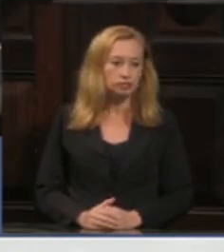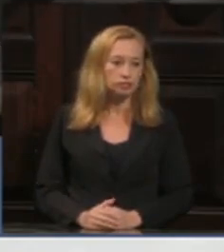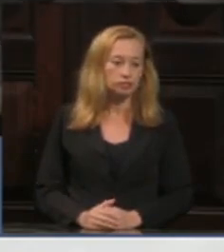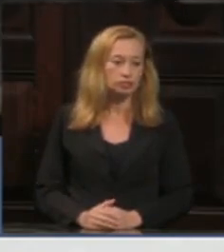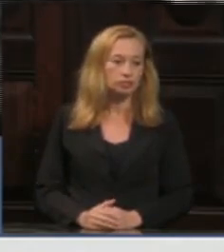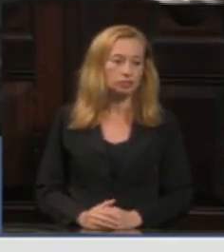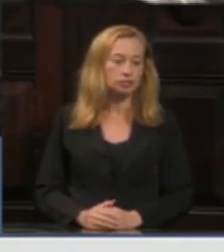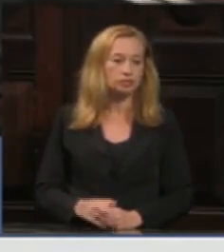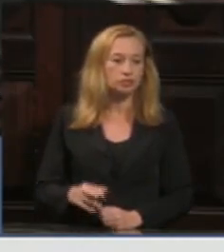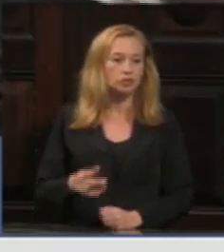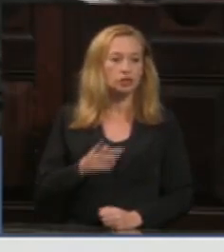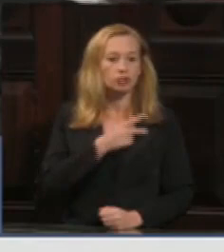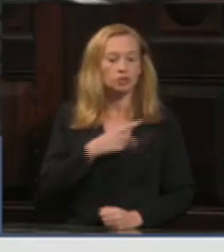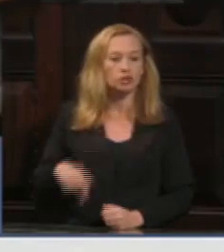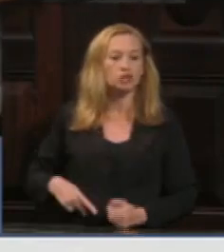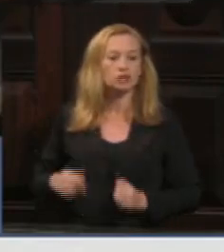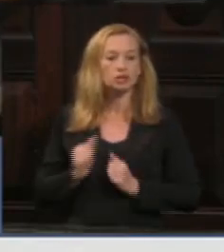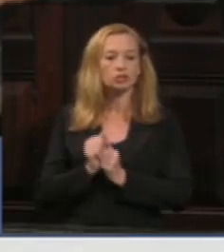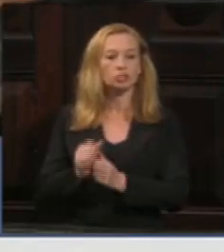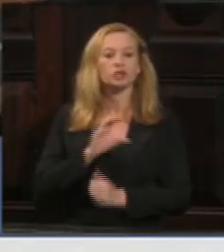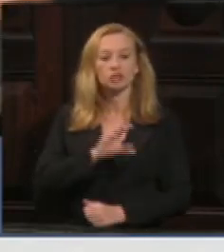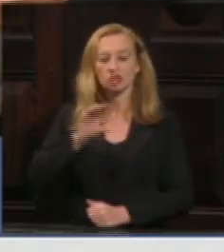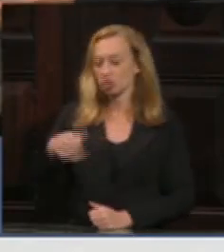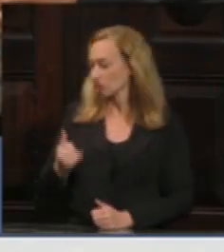Senhor presidente, acompanho a CCJ.